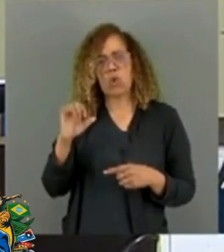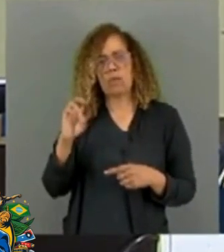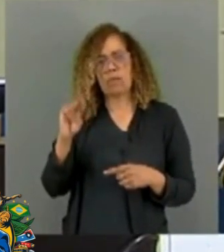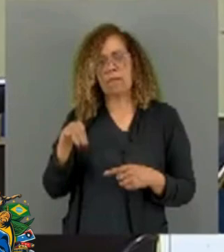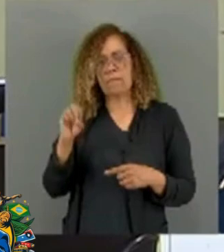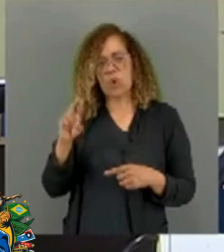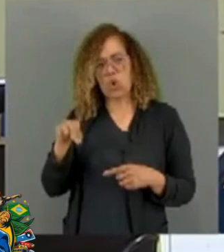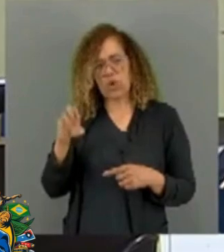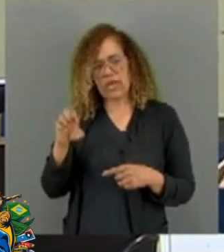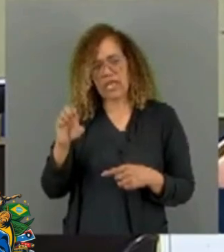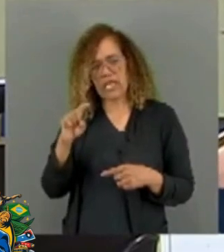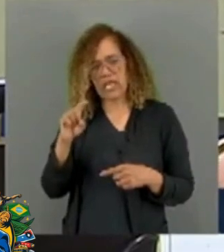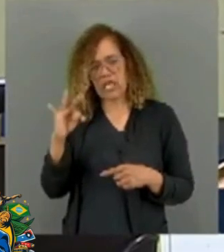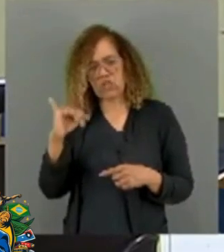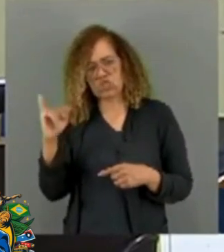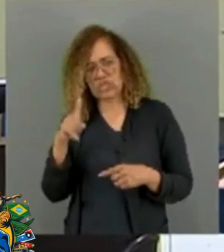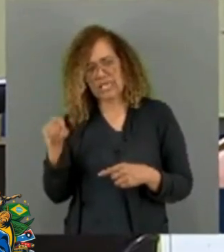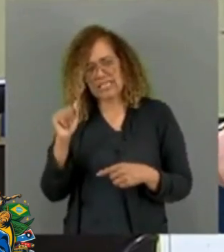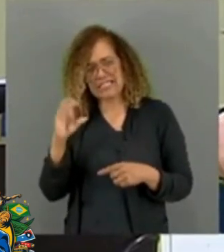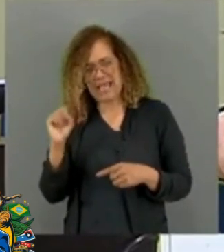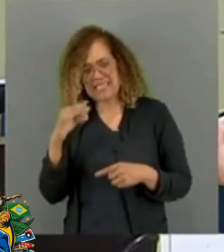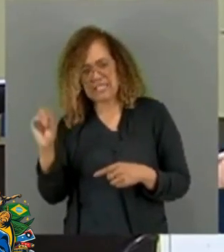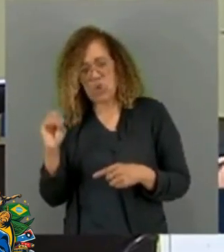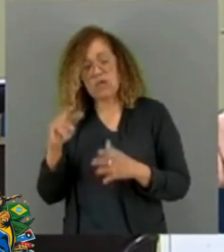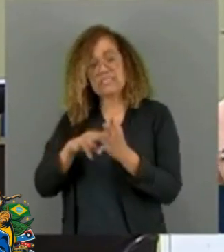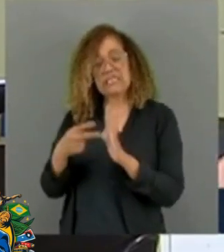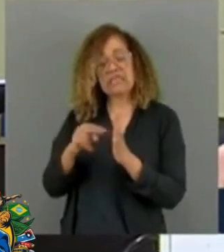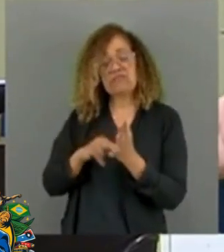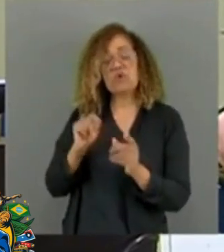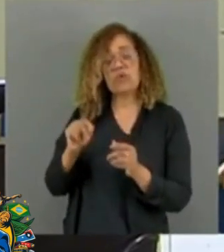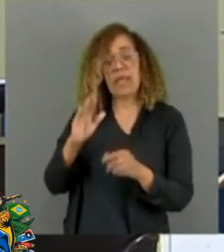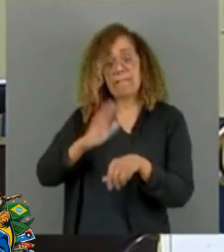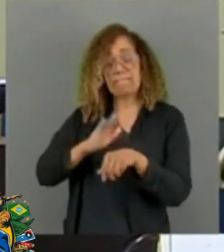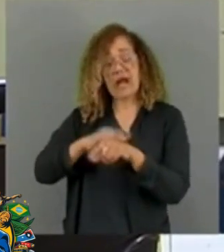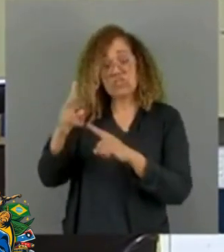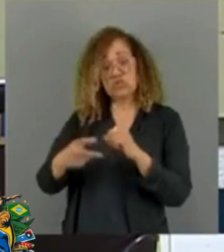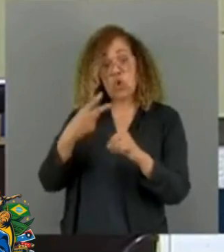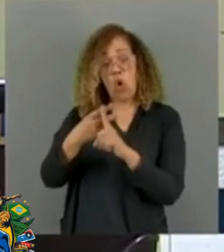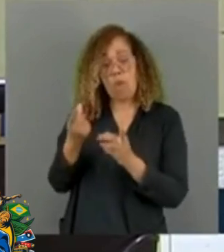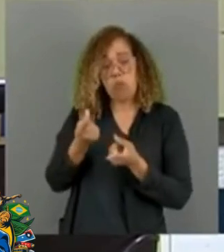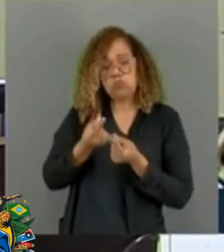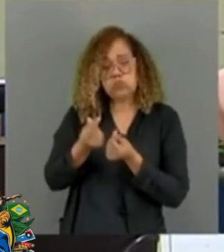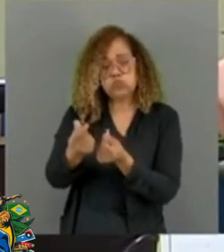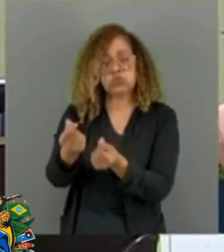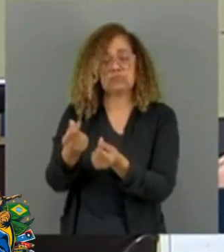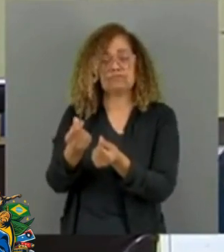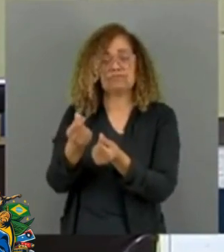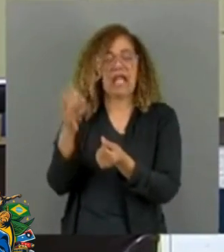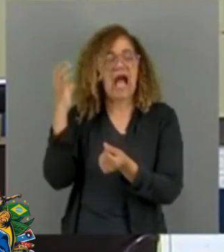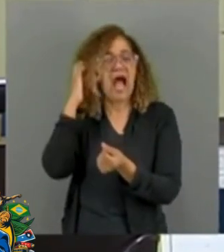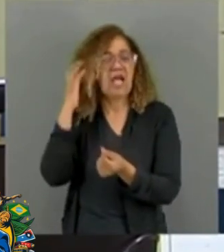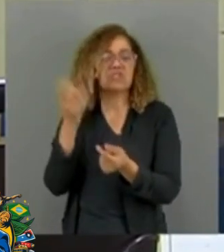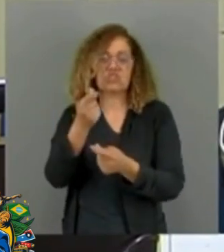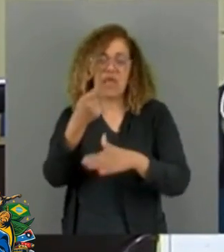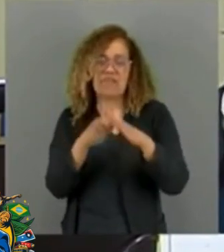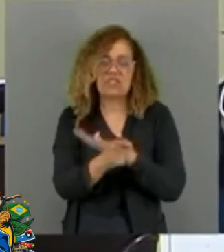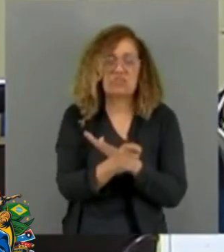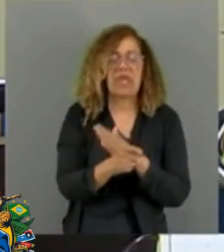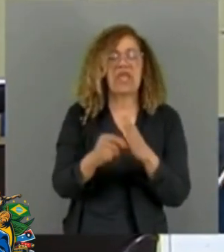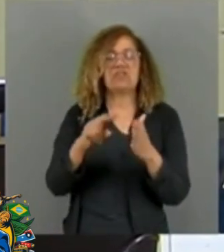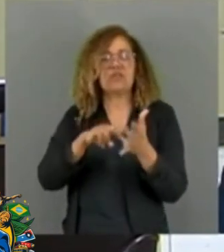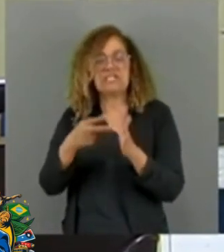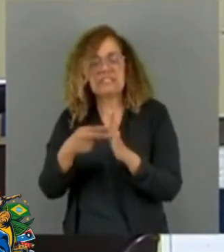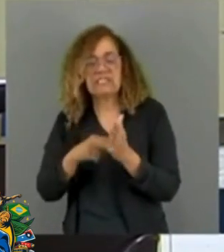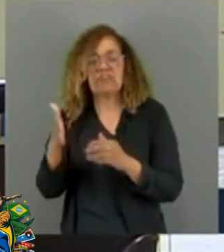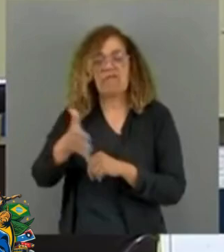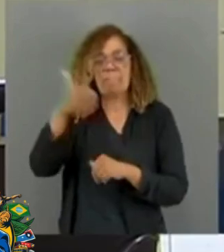a monetização significava mais do que o dobro do faturamento da própria rádio. Significava investimento, significava melhoria